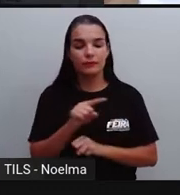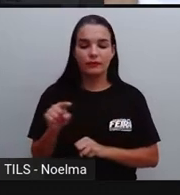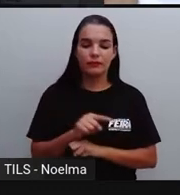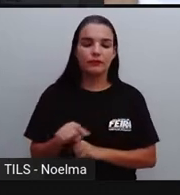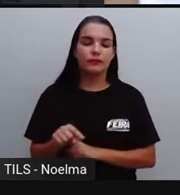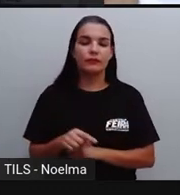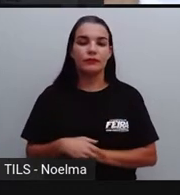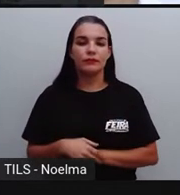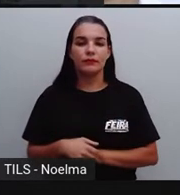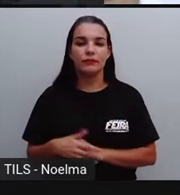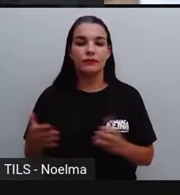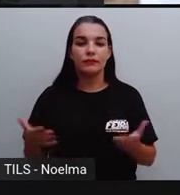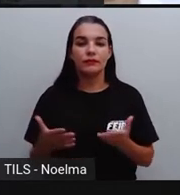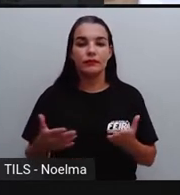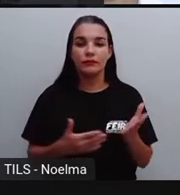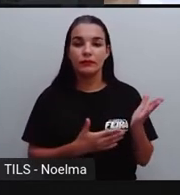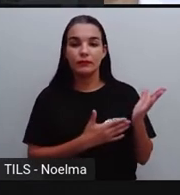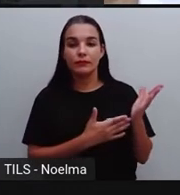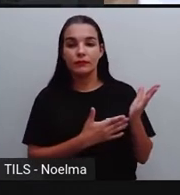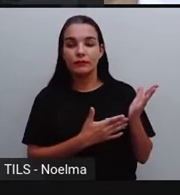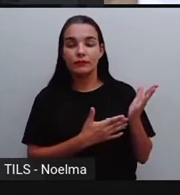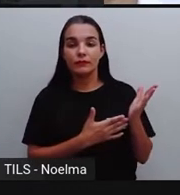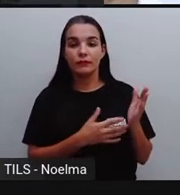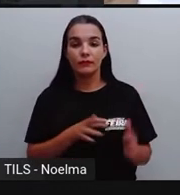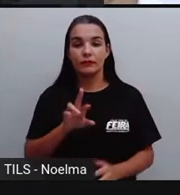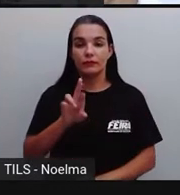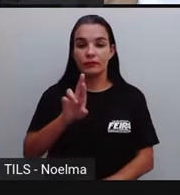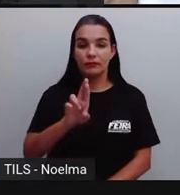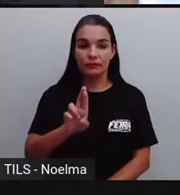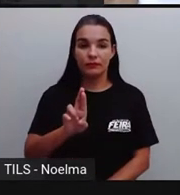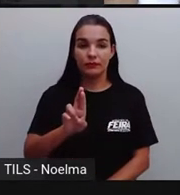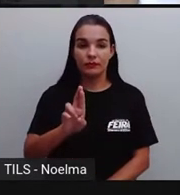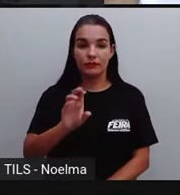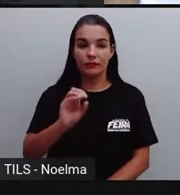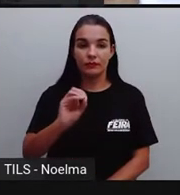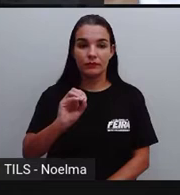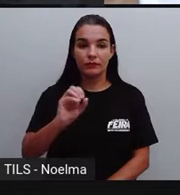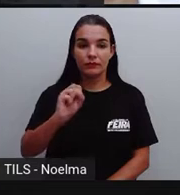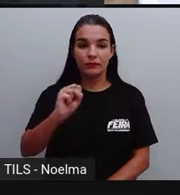bom? Agora olha aqui, vamos pronunciar junto com a Pró essa daqui, ó.